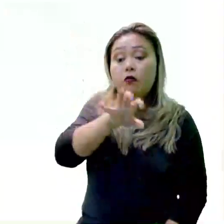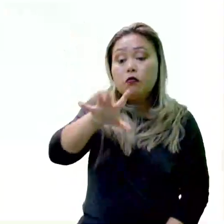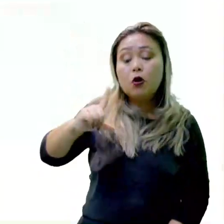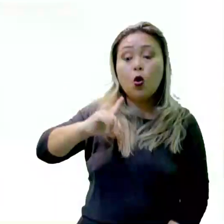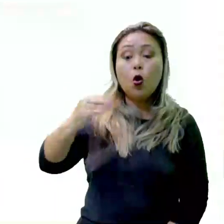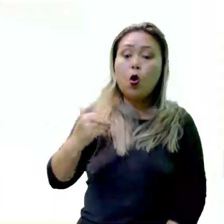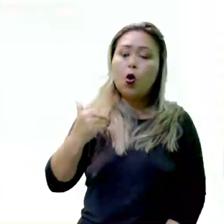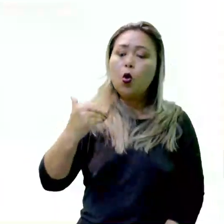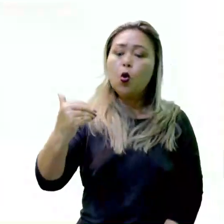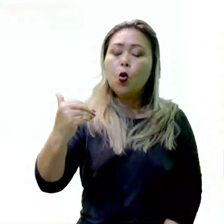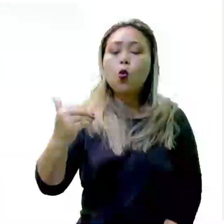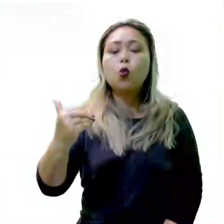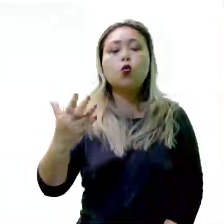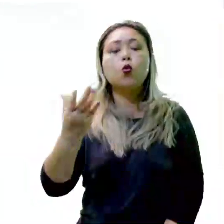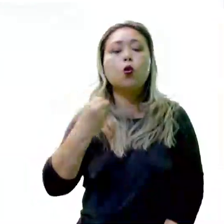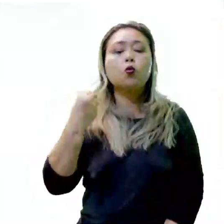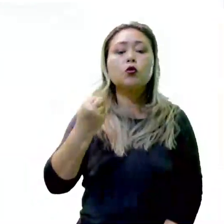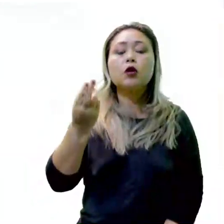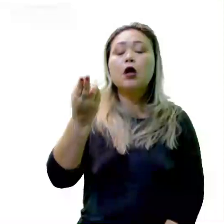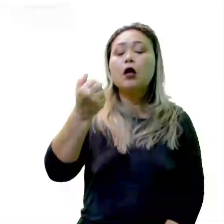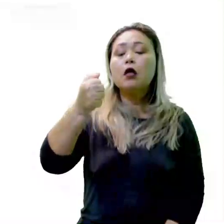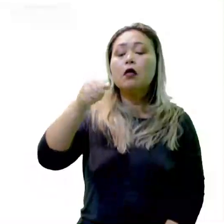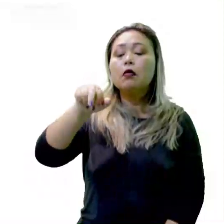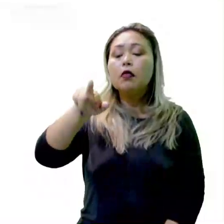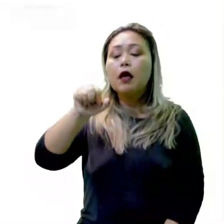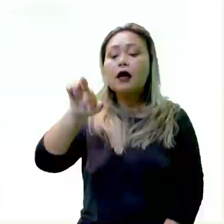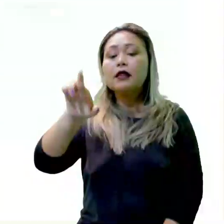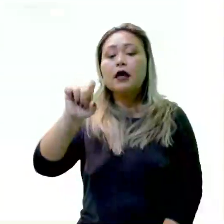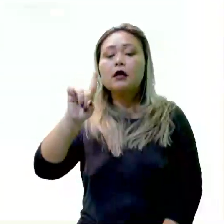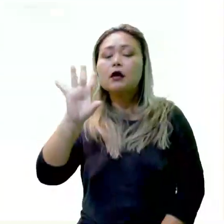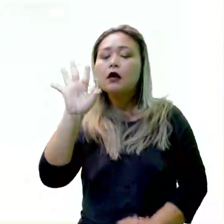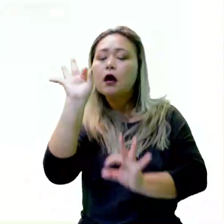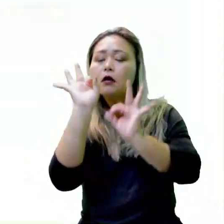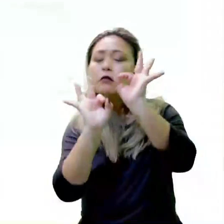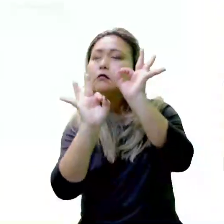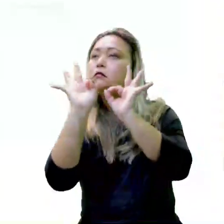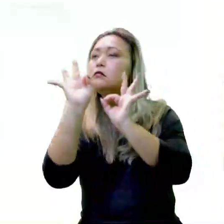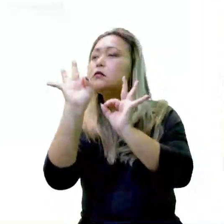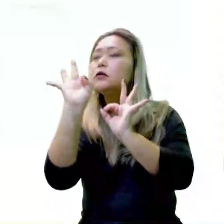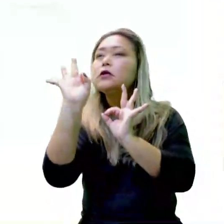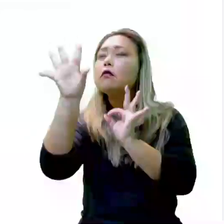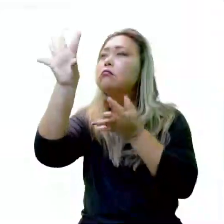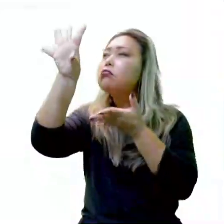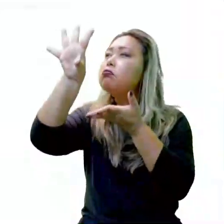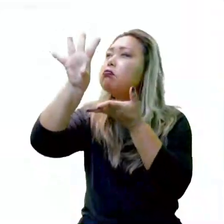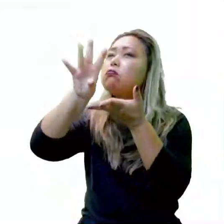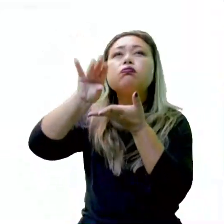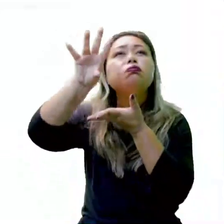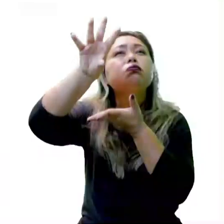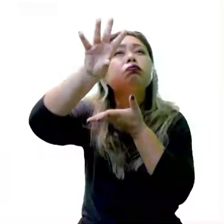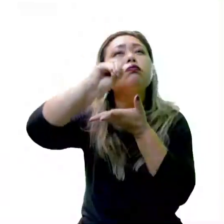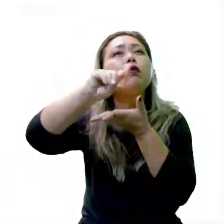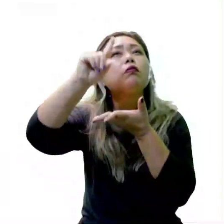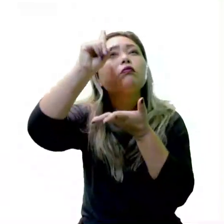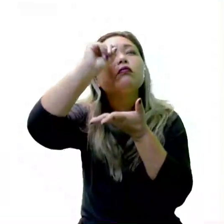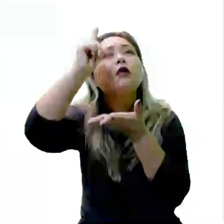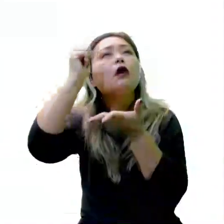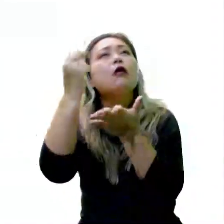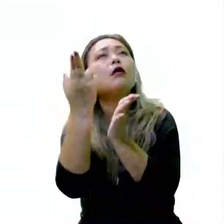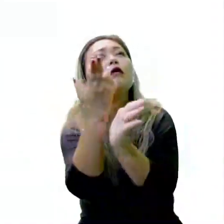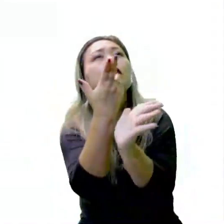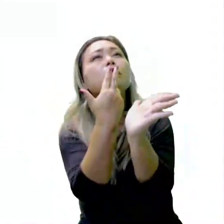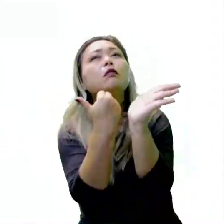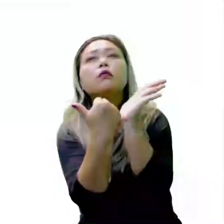com o estilo naturalista, ou seja, a reprodução detalhada da imagem, aquela representação ali do